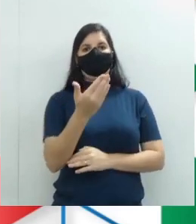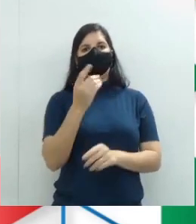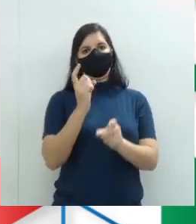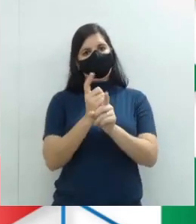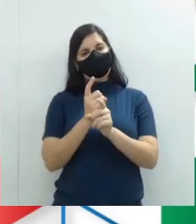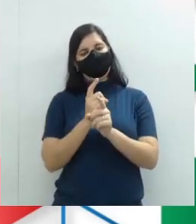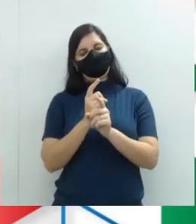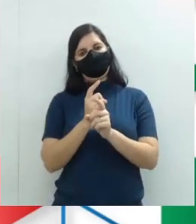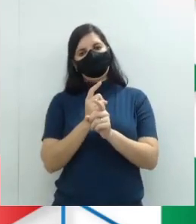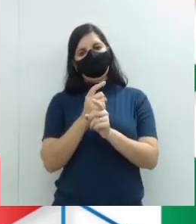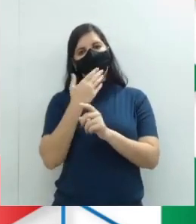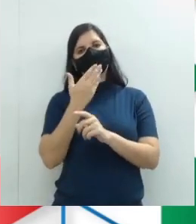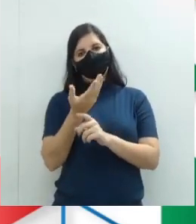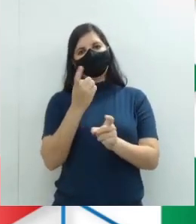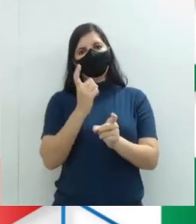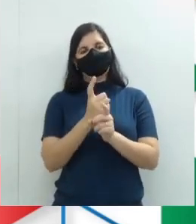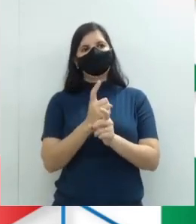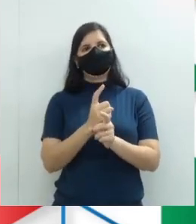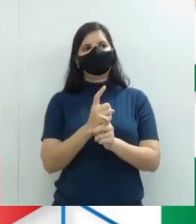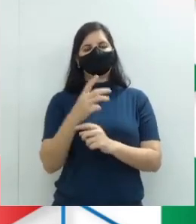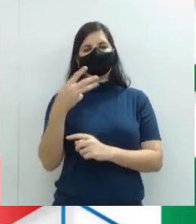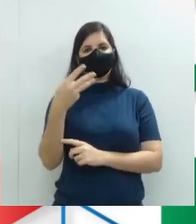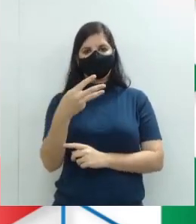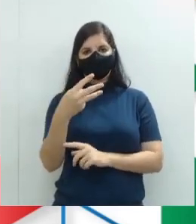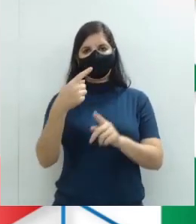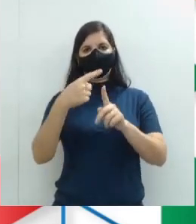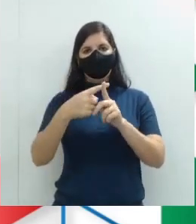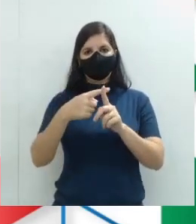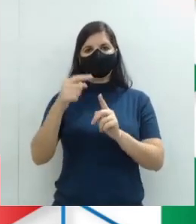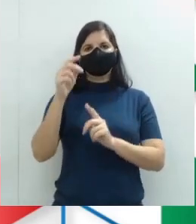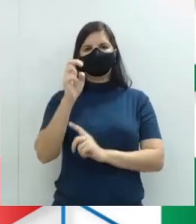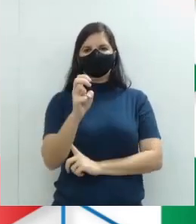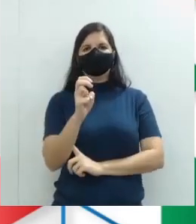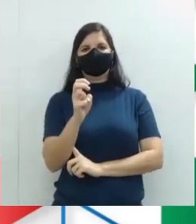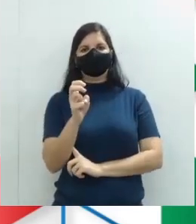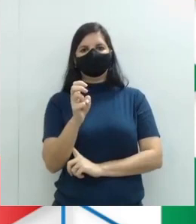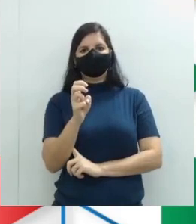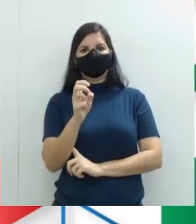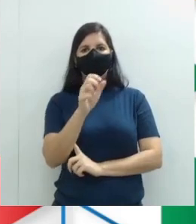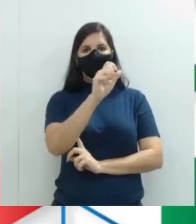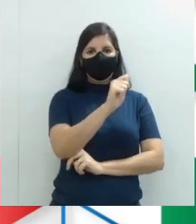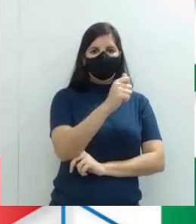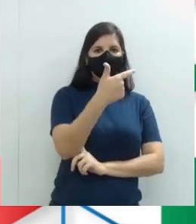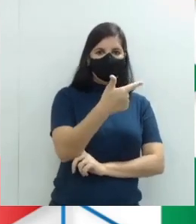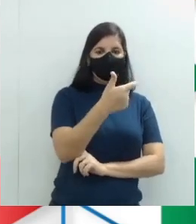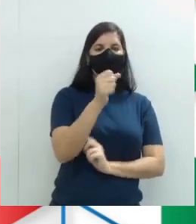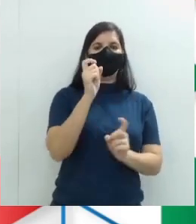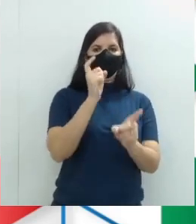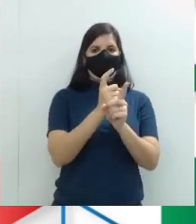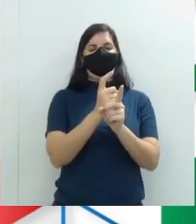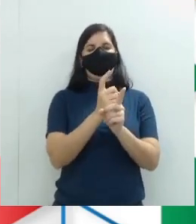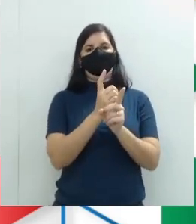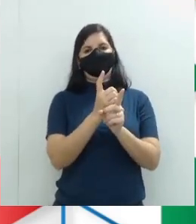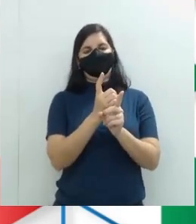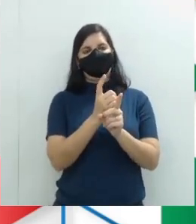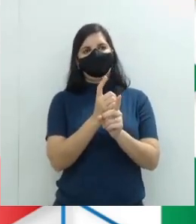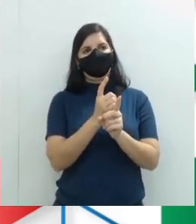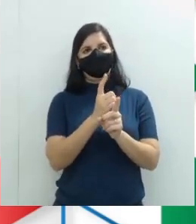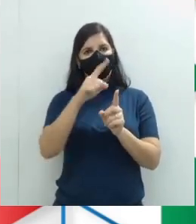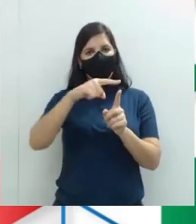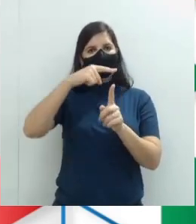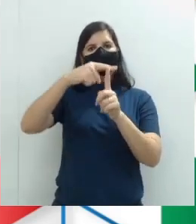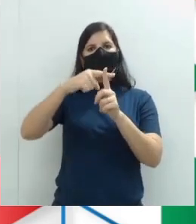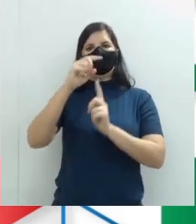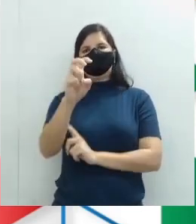determinar. Lembra que a gente viu? Era 3 mais 5. Aí eu achei o A2. Lembra disso? Então,